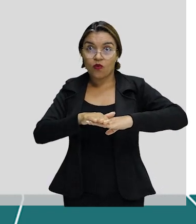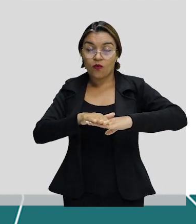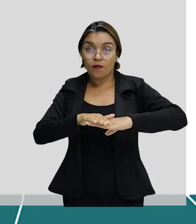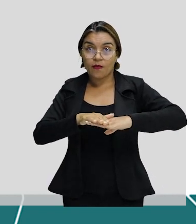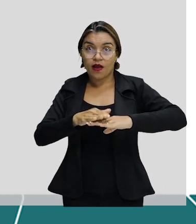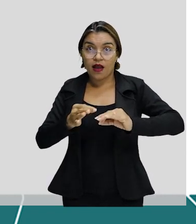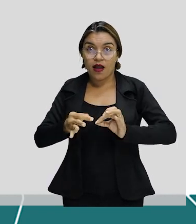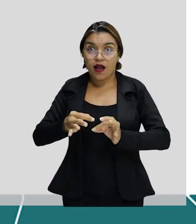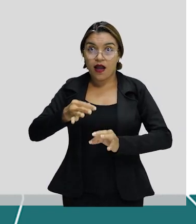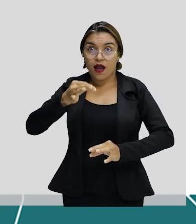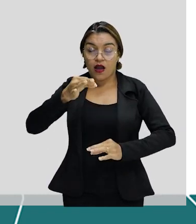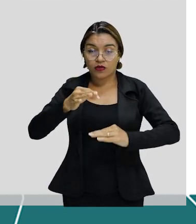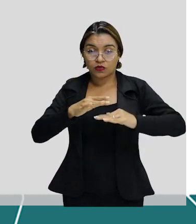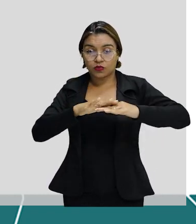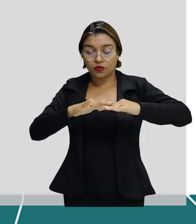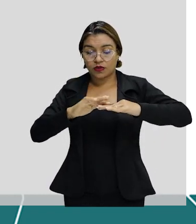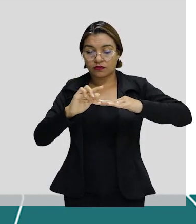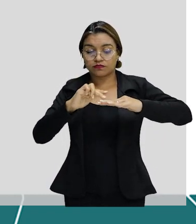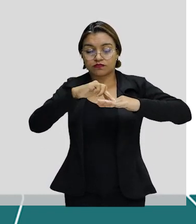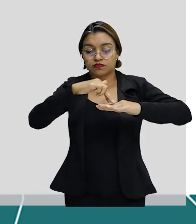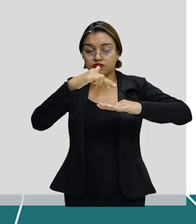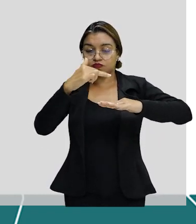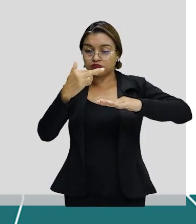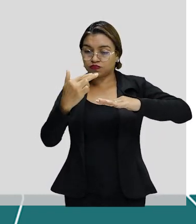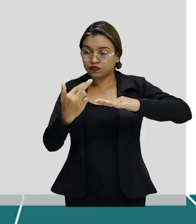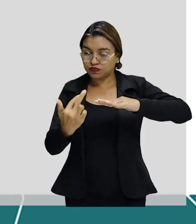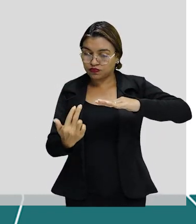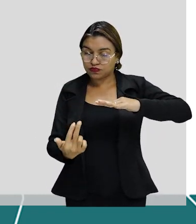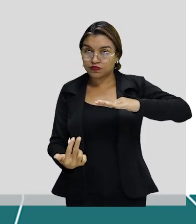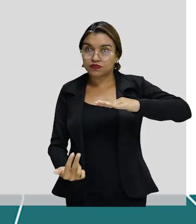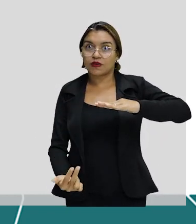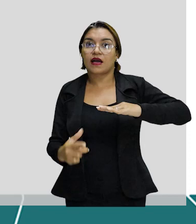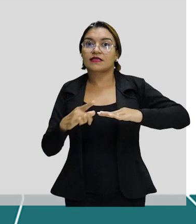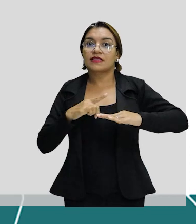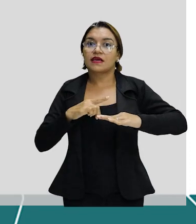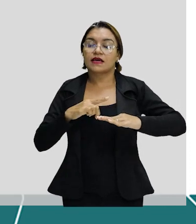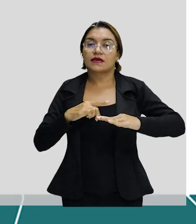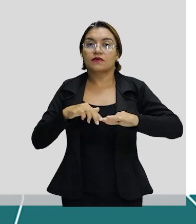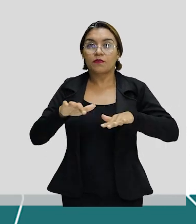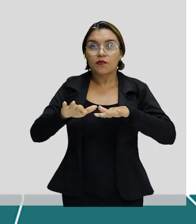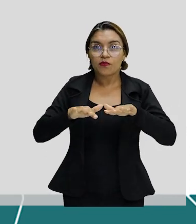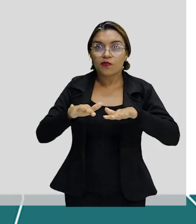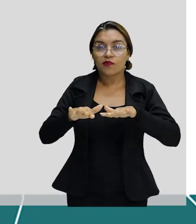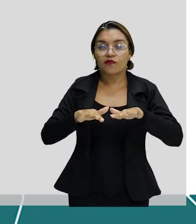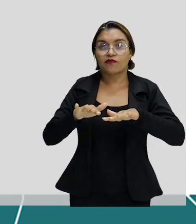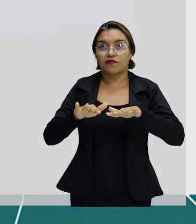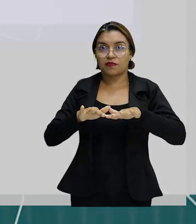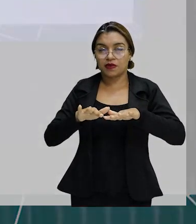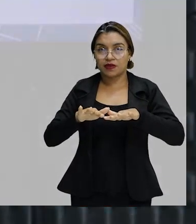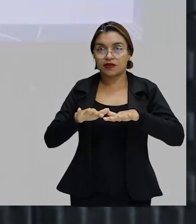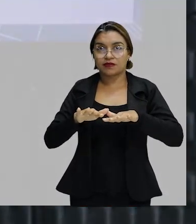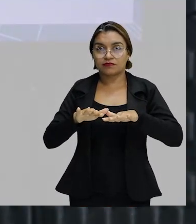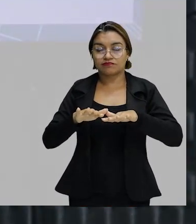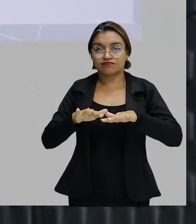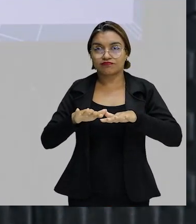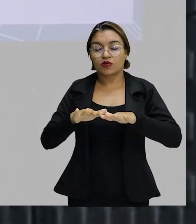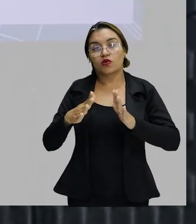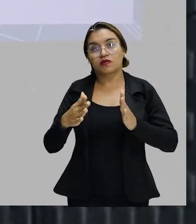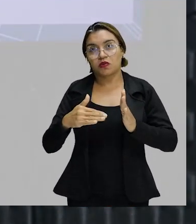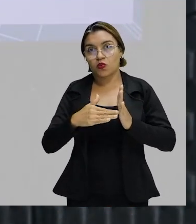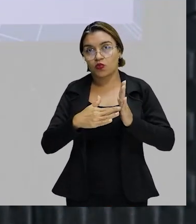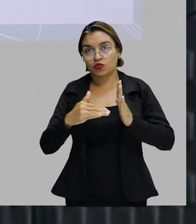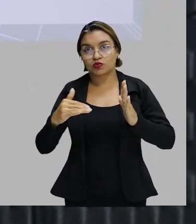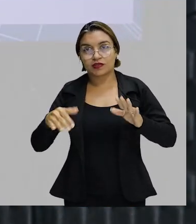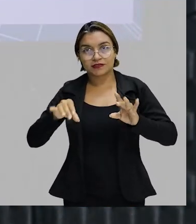um trampolin em direção à água realizando os movimentos gímnicos com estéticas específicas então